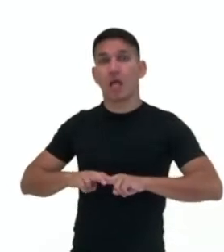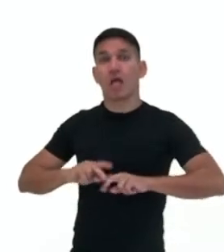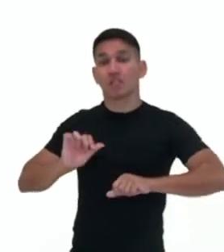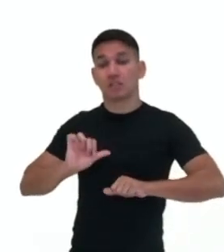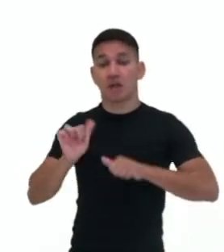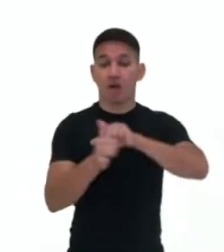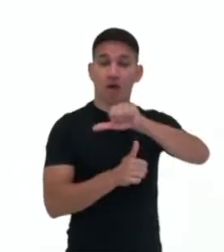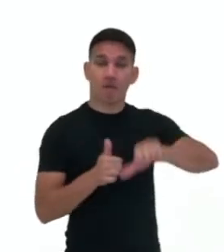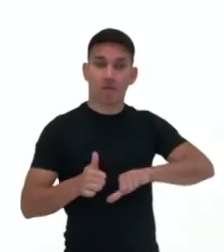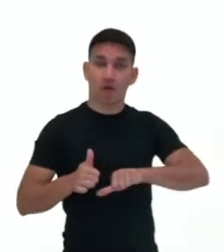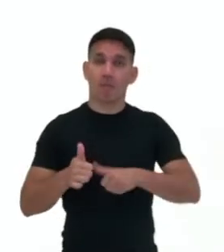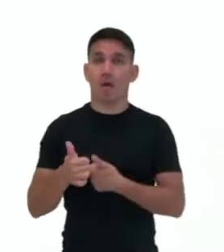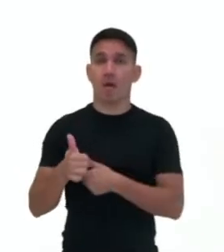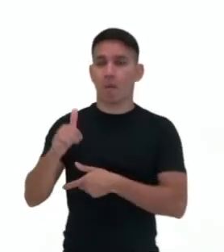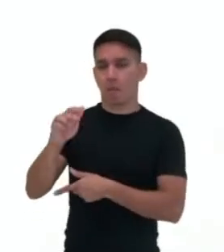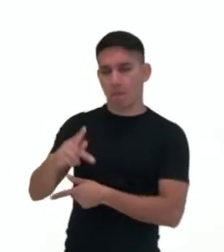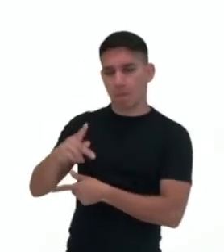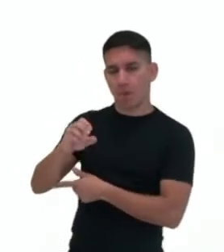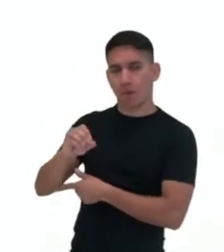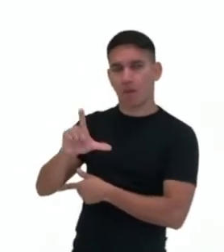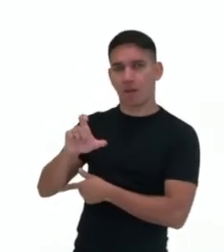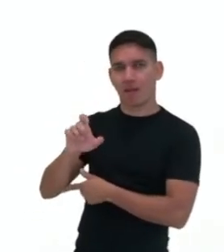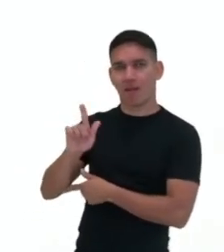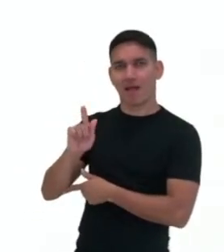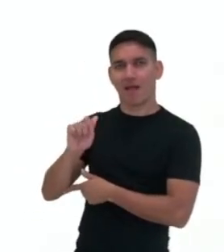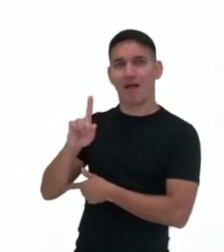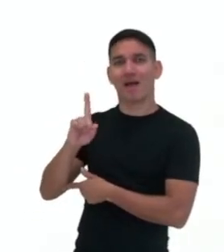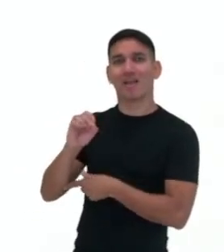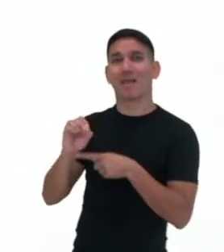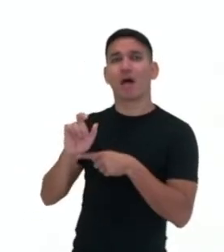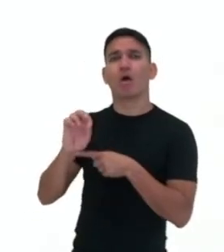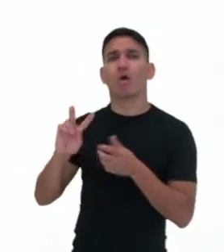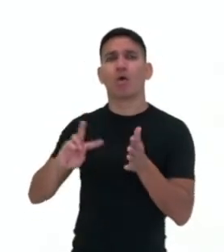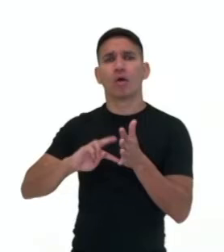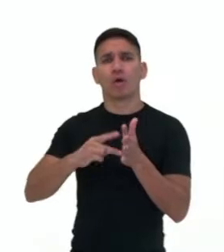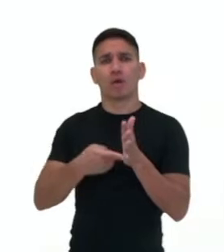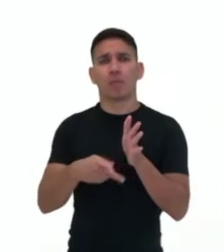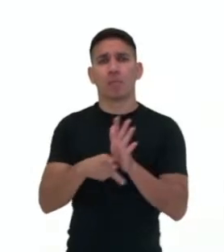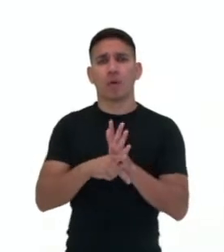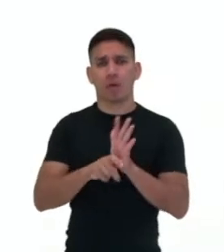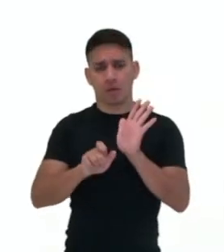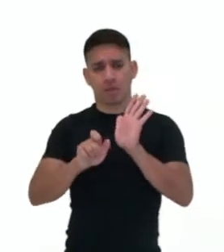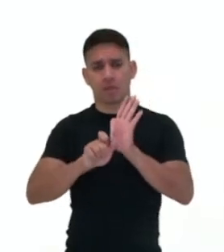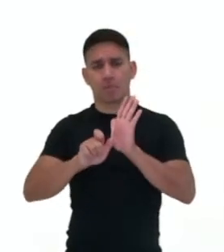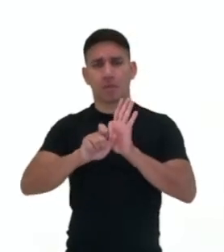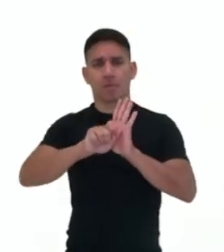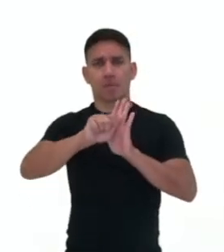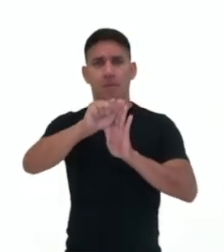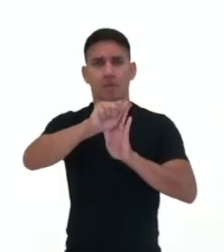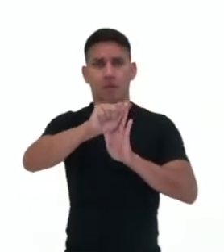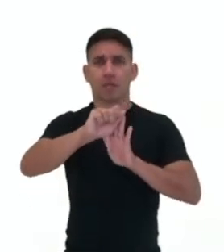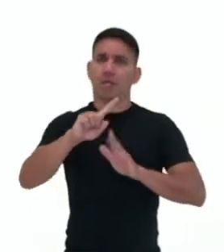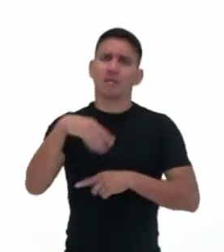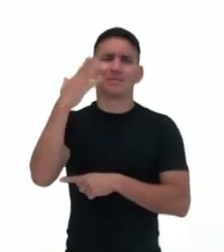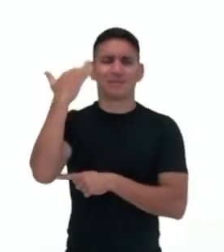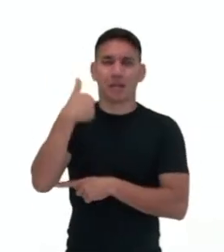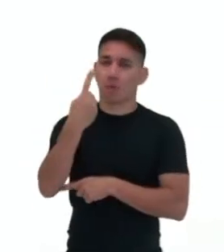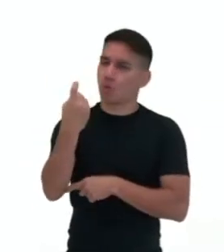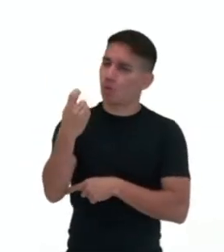polegadas. Isso mesmo. Sabemos que 1 polegada equivale a 2,54